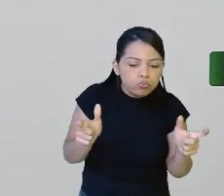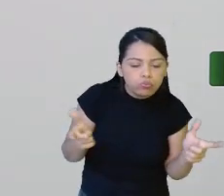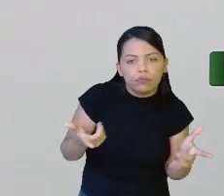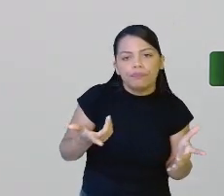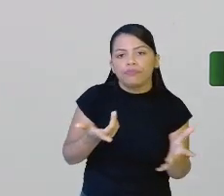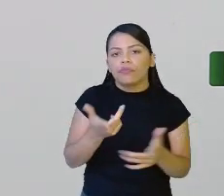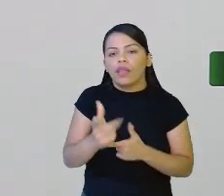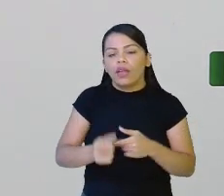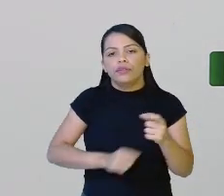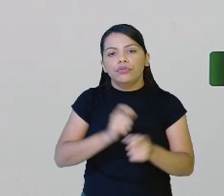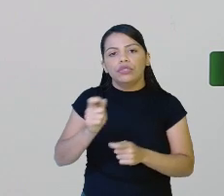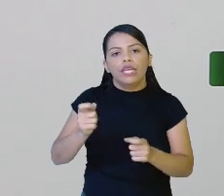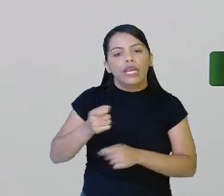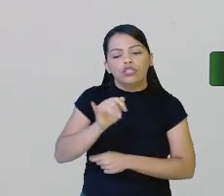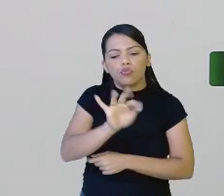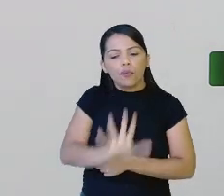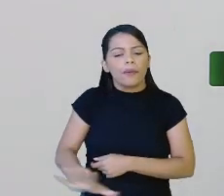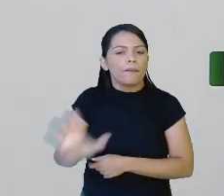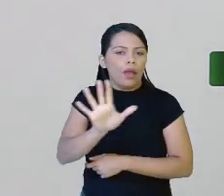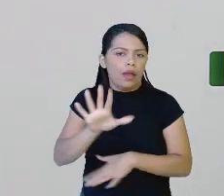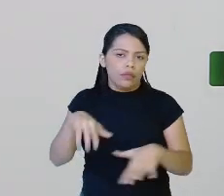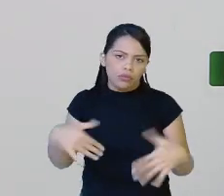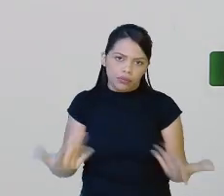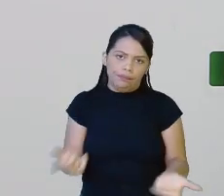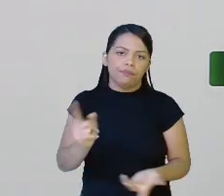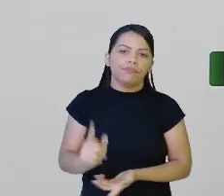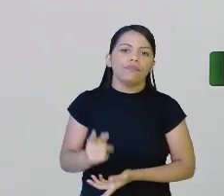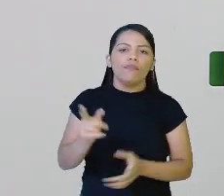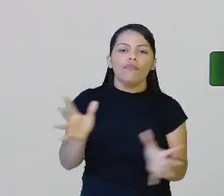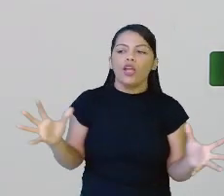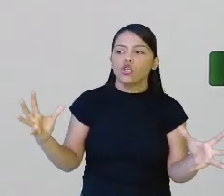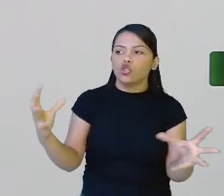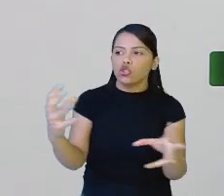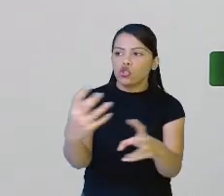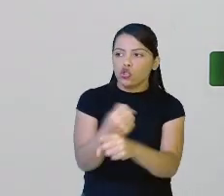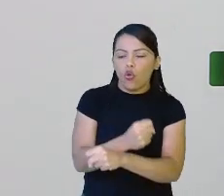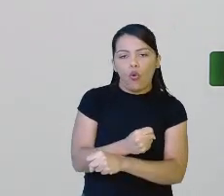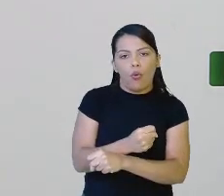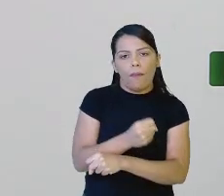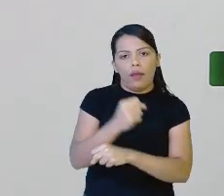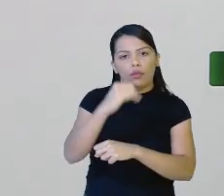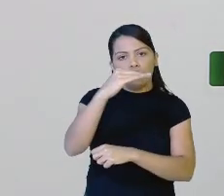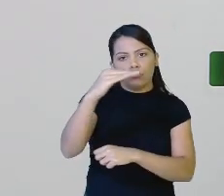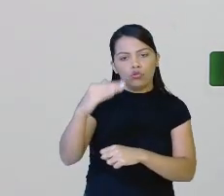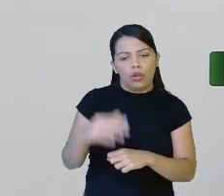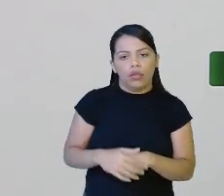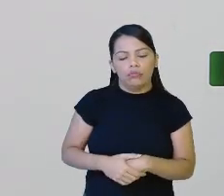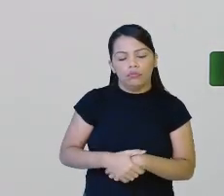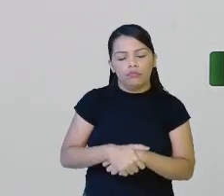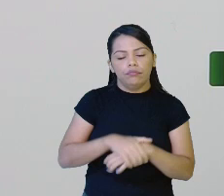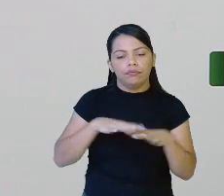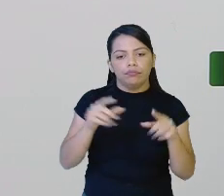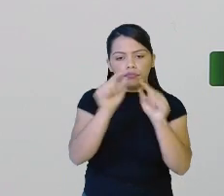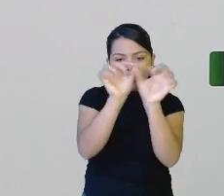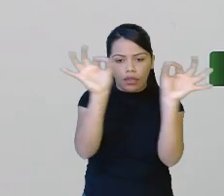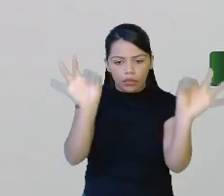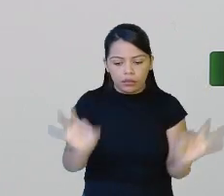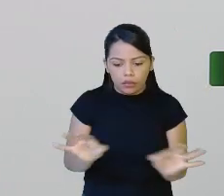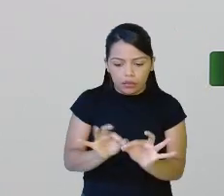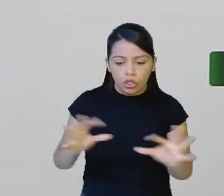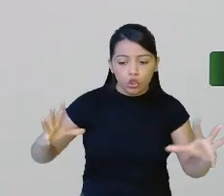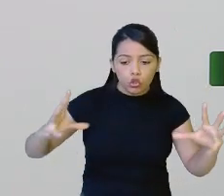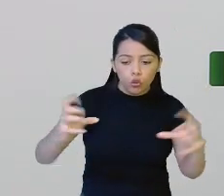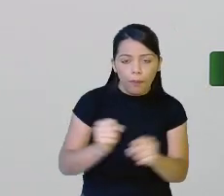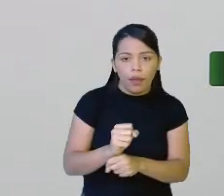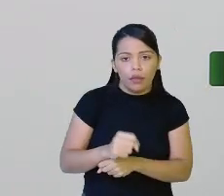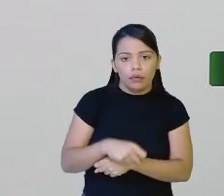isso é fundamental. Como é que eu faço? Professora, a senhora já me disse para que eu vou usar o perímetro,